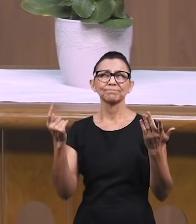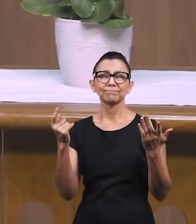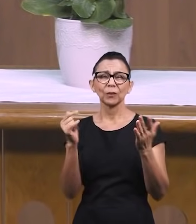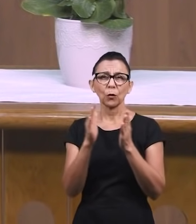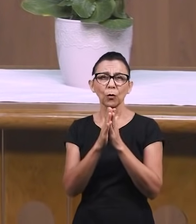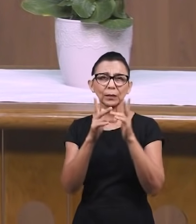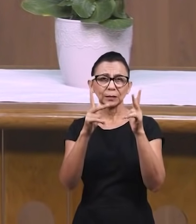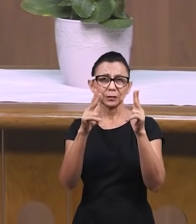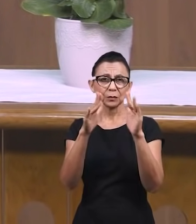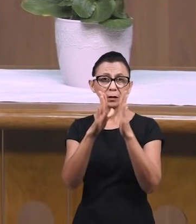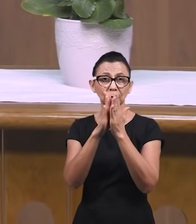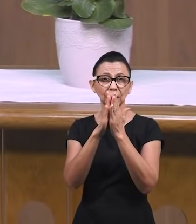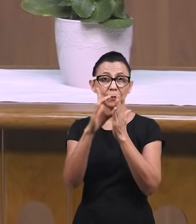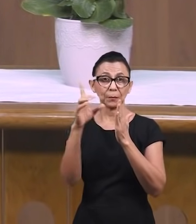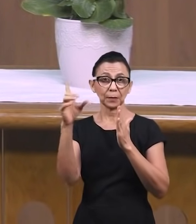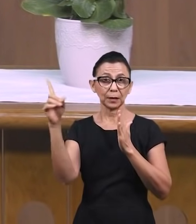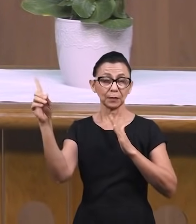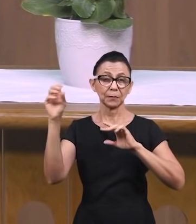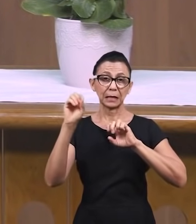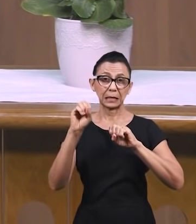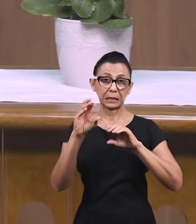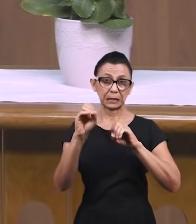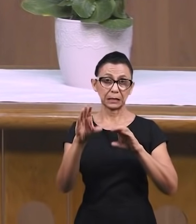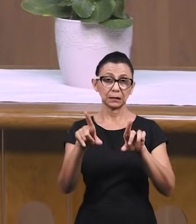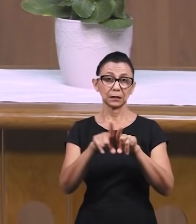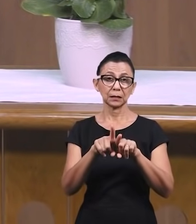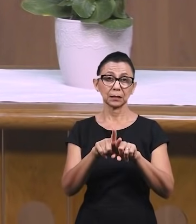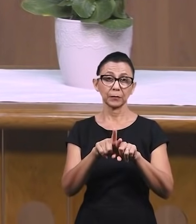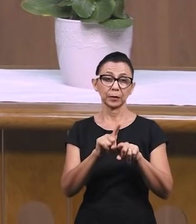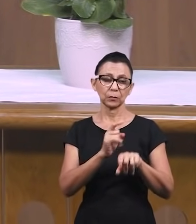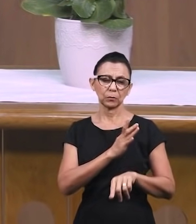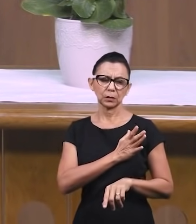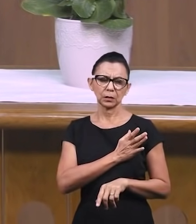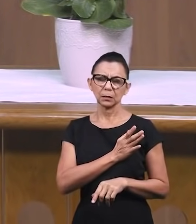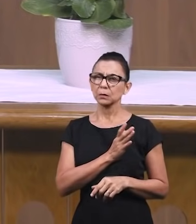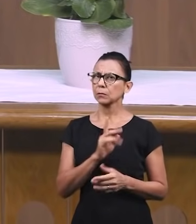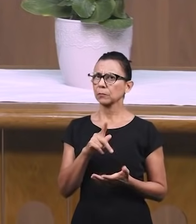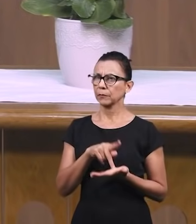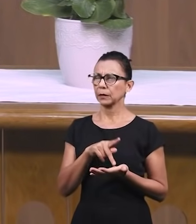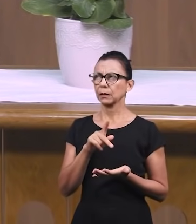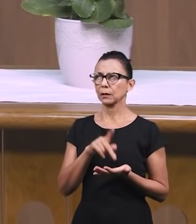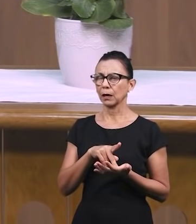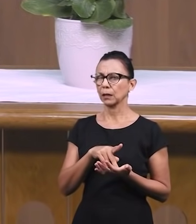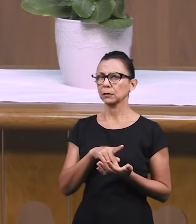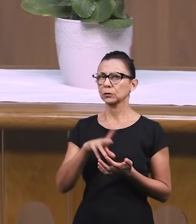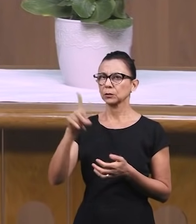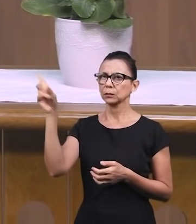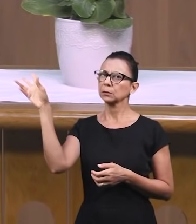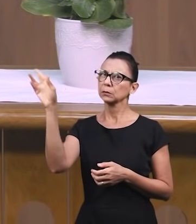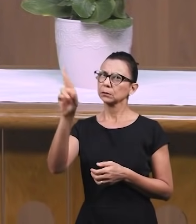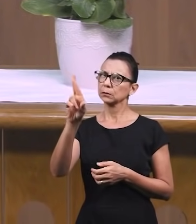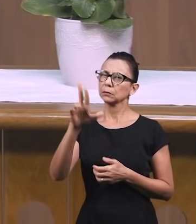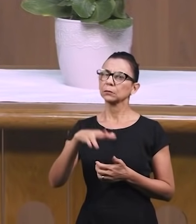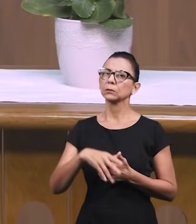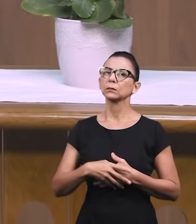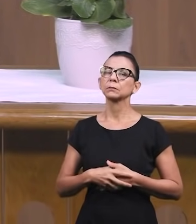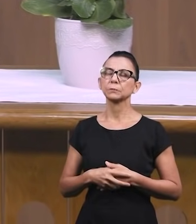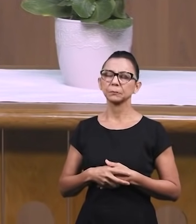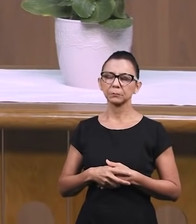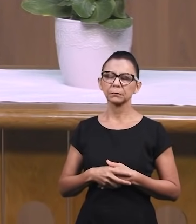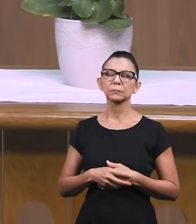Deus ensina que deve ser feita, e quando ela é feita com sinceridade, Deus ouve a nossa